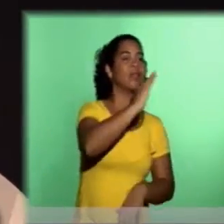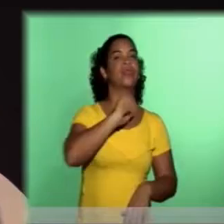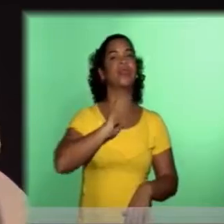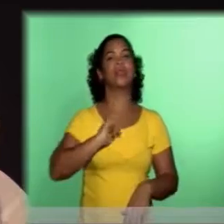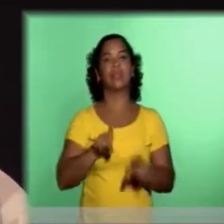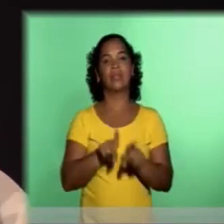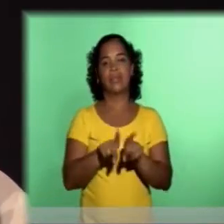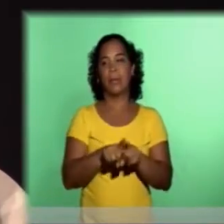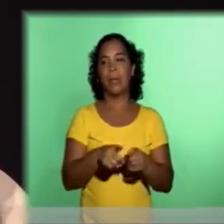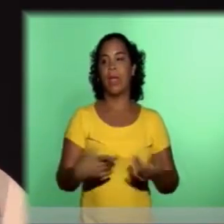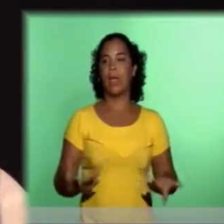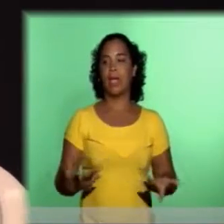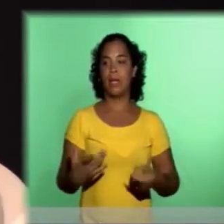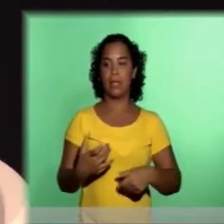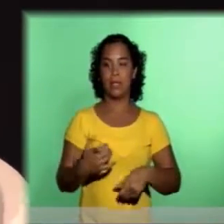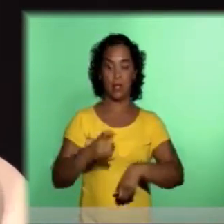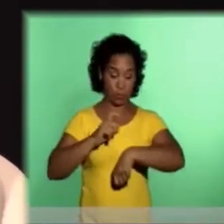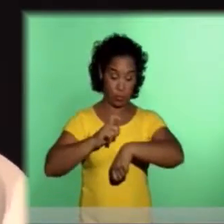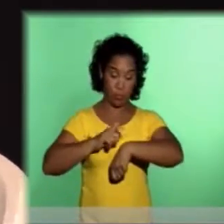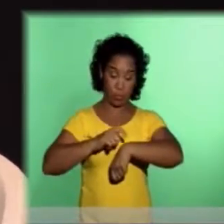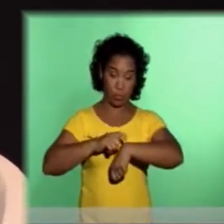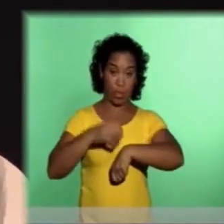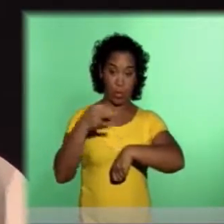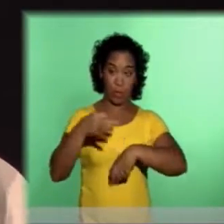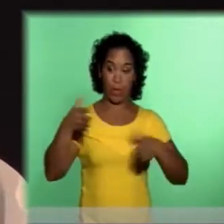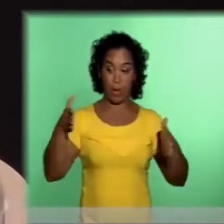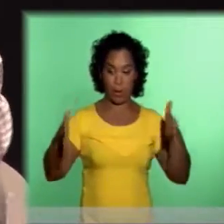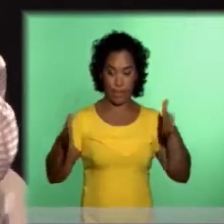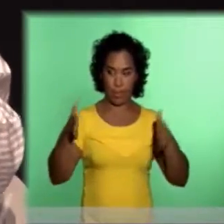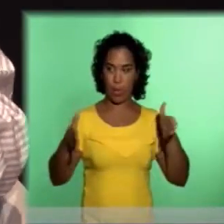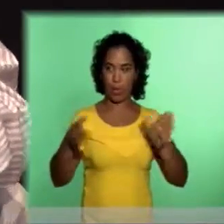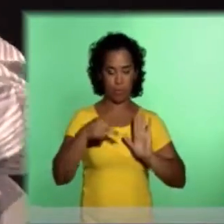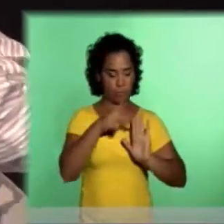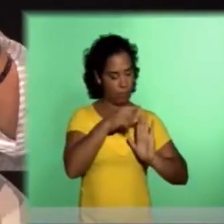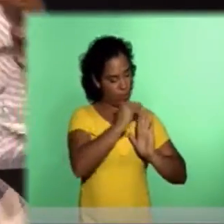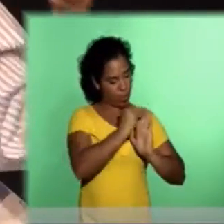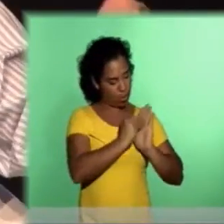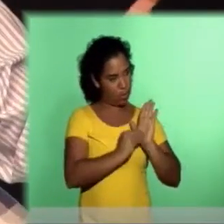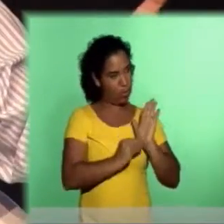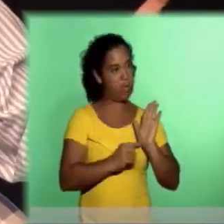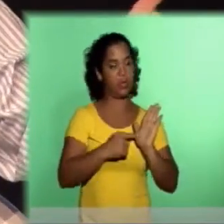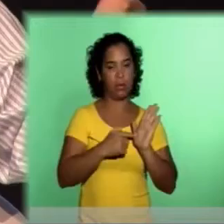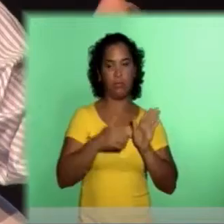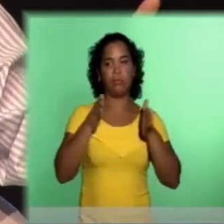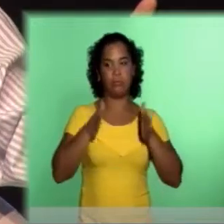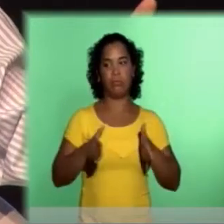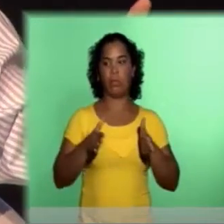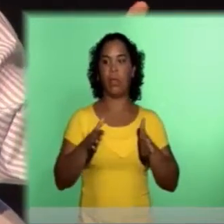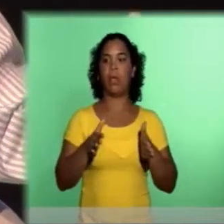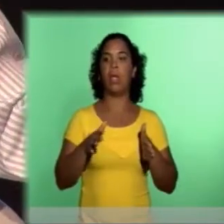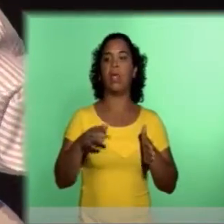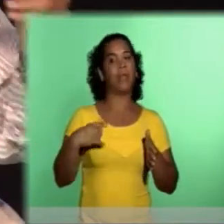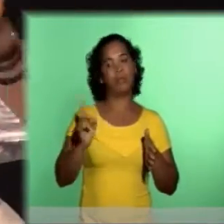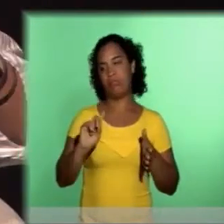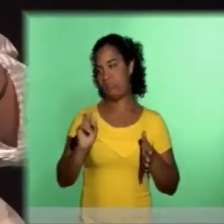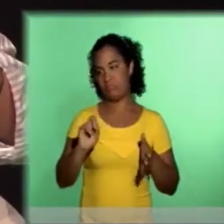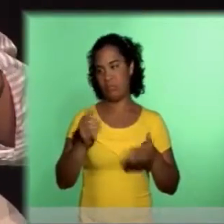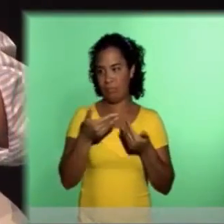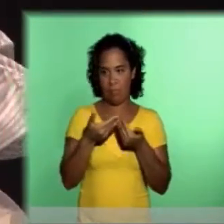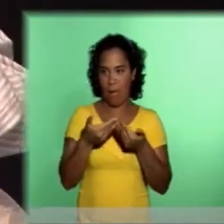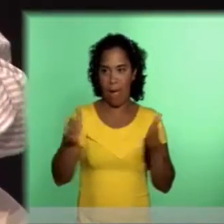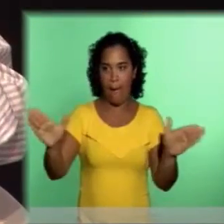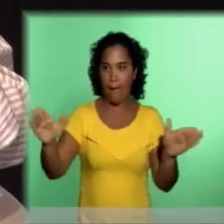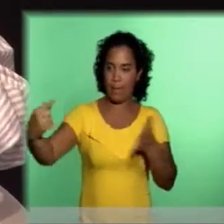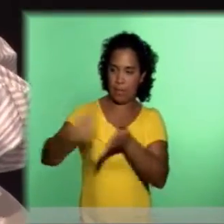e também está dentro do tempo da programação. Por isso, nós não abriremos para o debate.